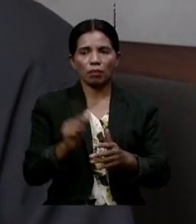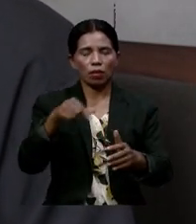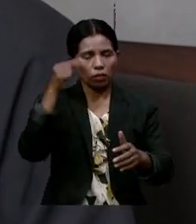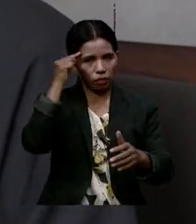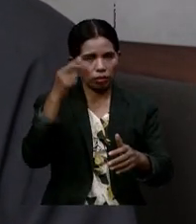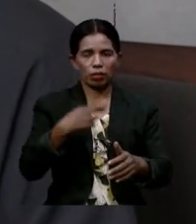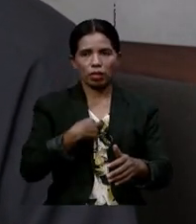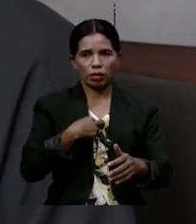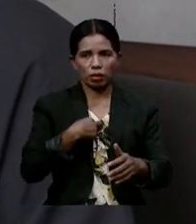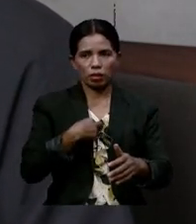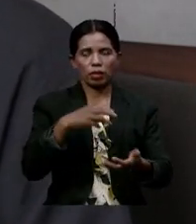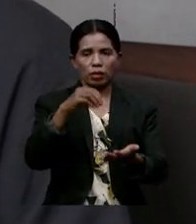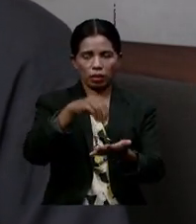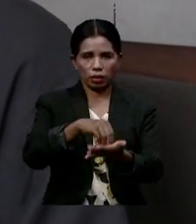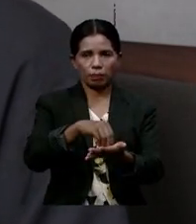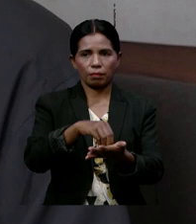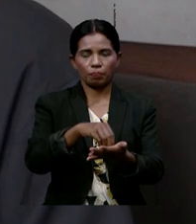maka propõe